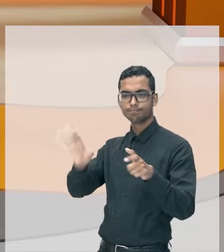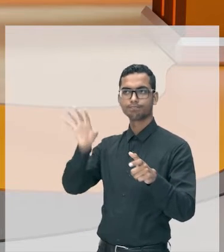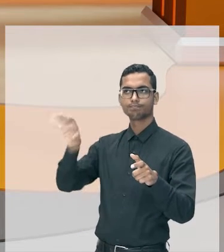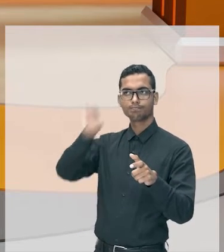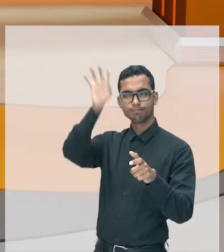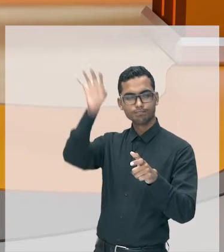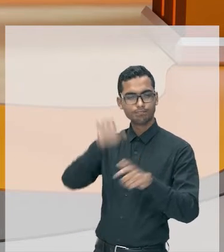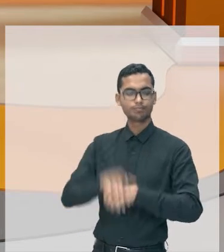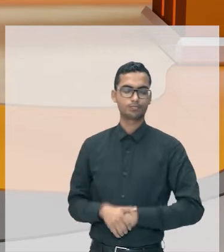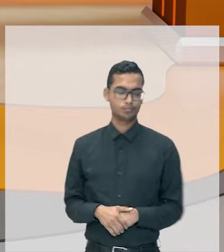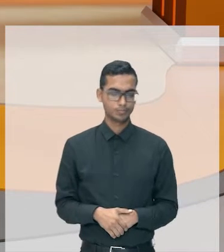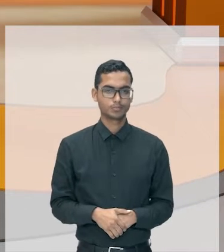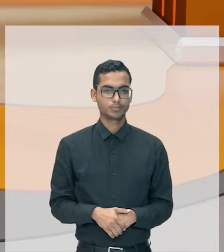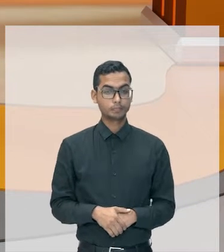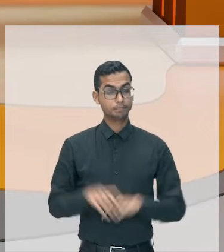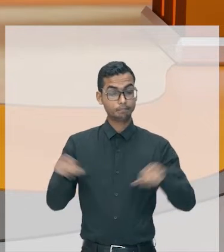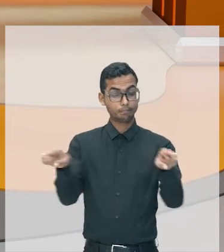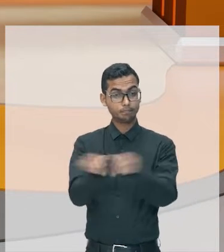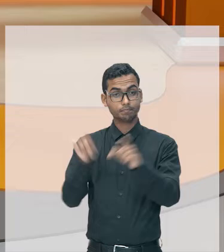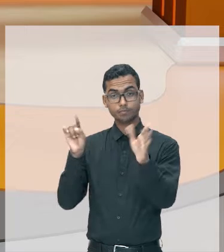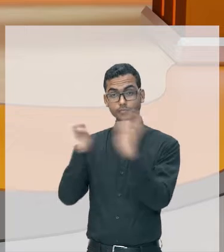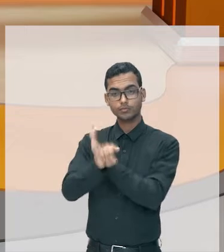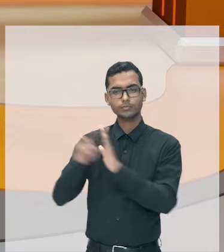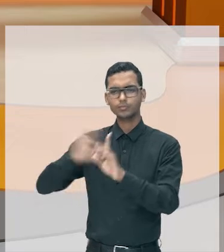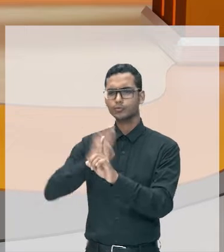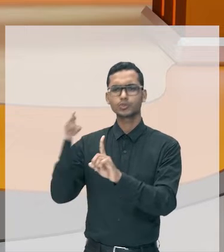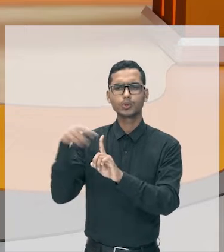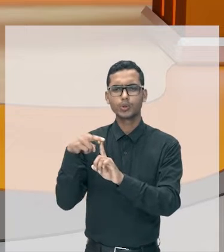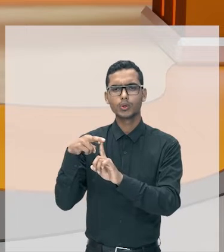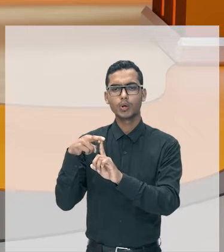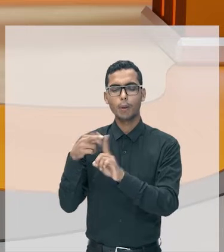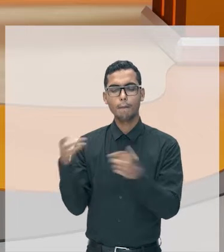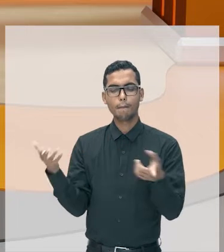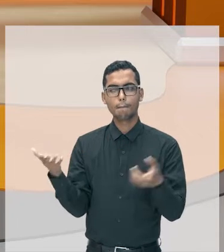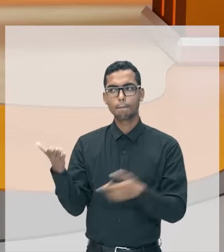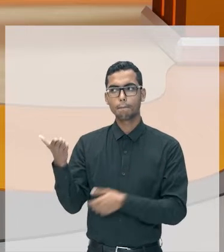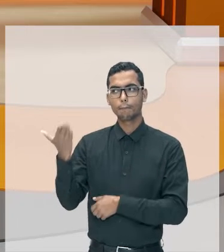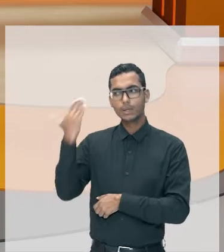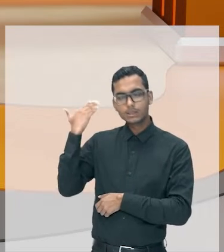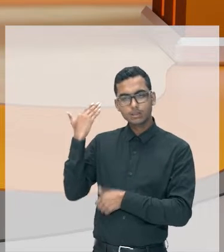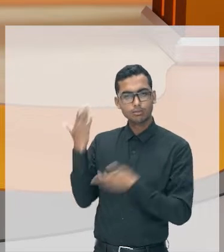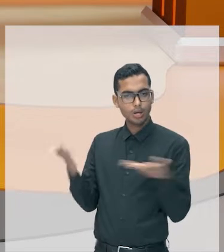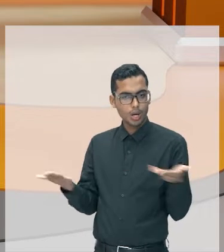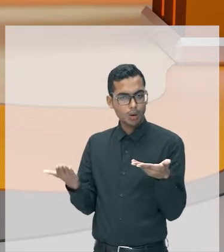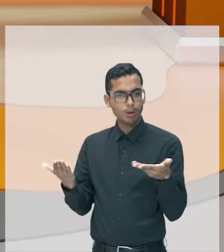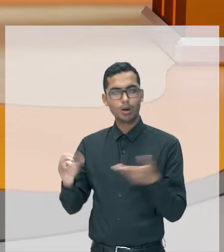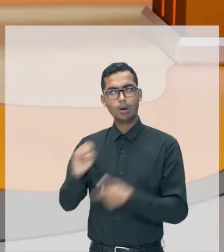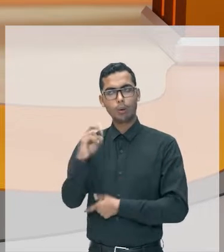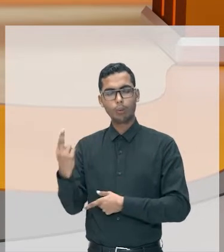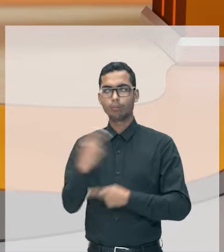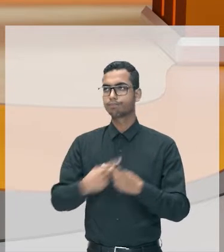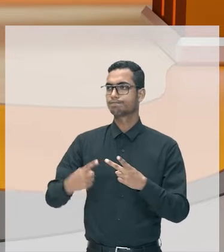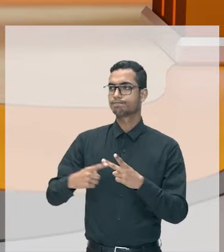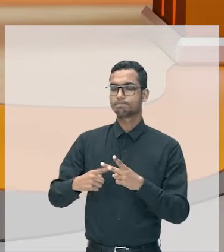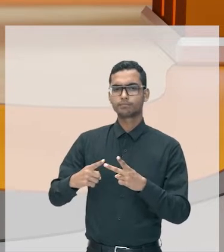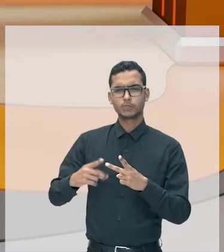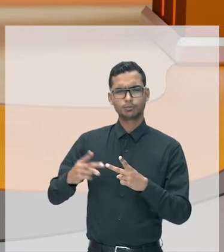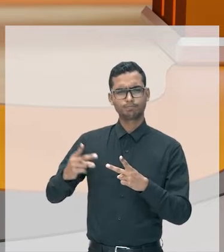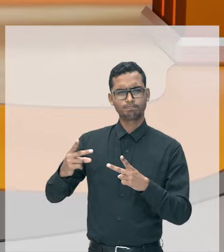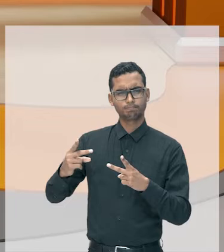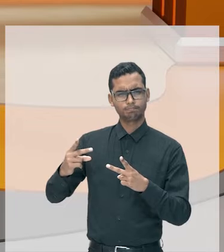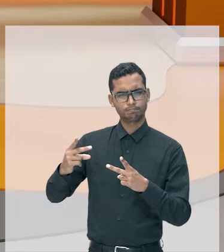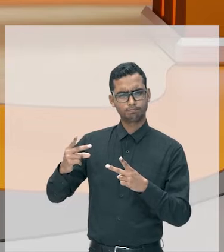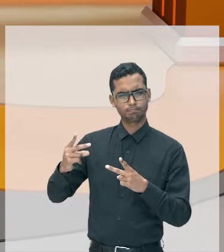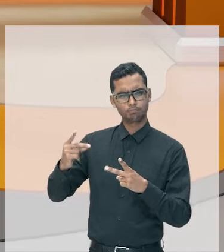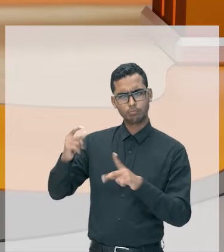historiador, elas podem se referir a um passado recente, algo que aconteceu há alguns